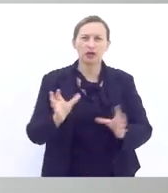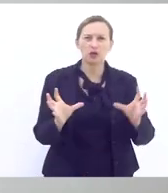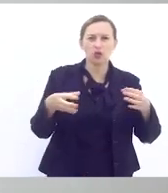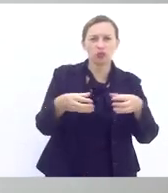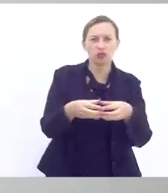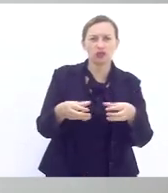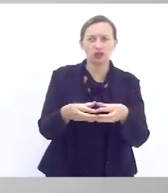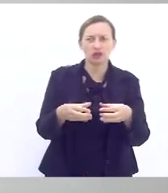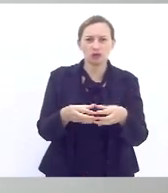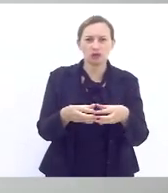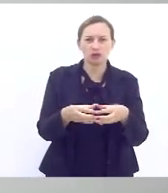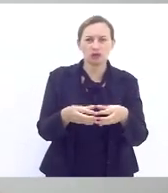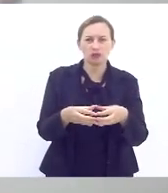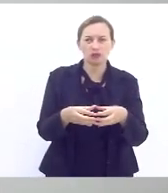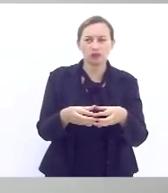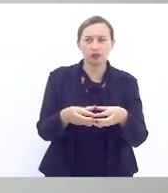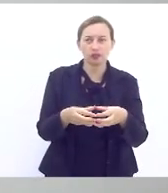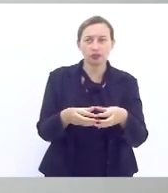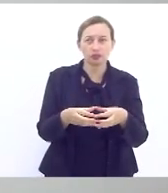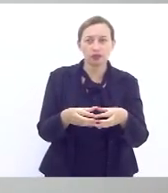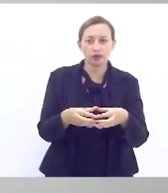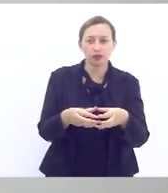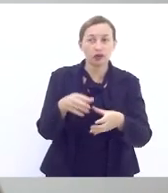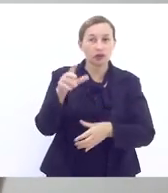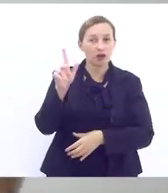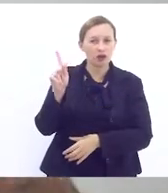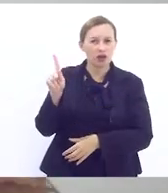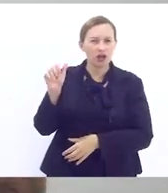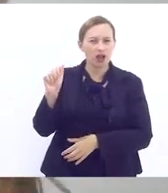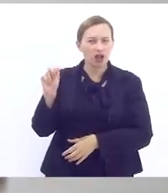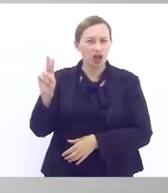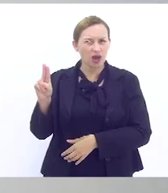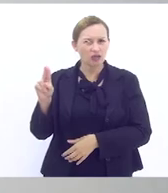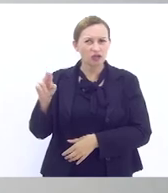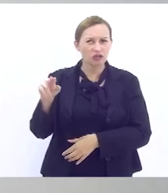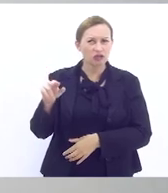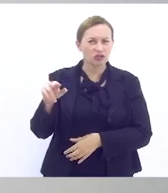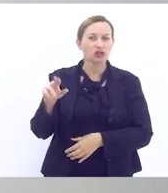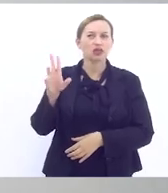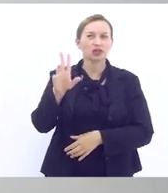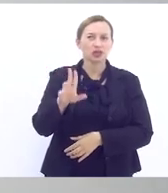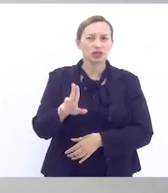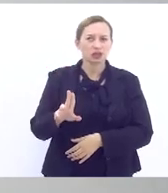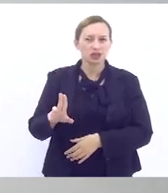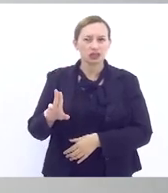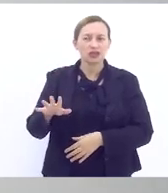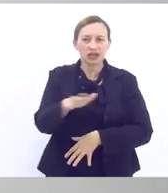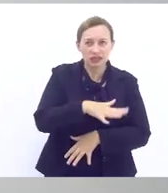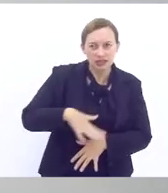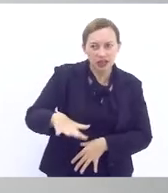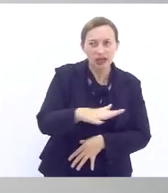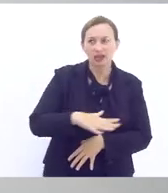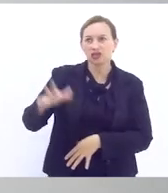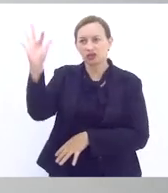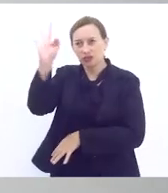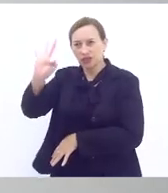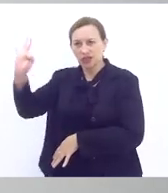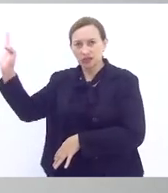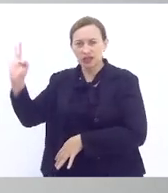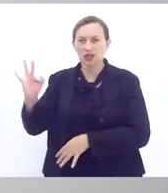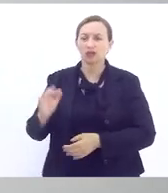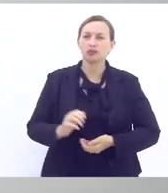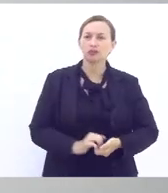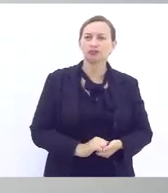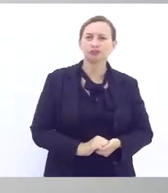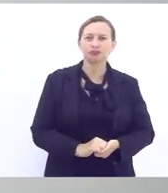do hábito do Call das unidades Federação né E muito